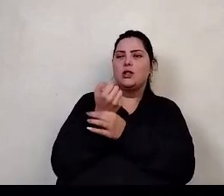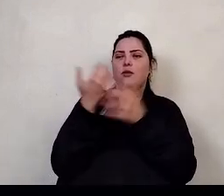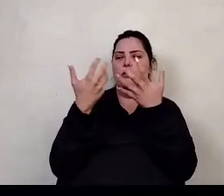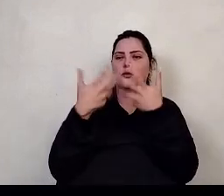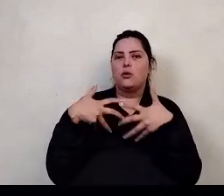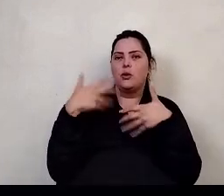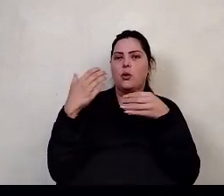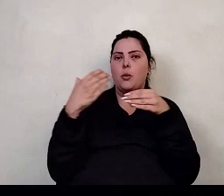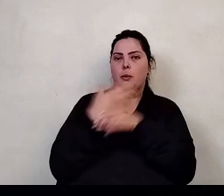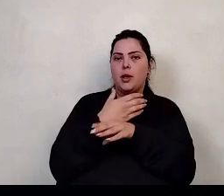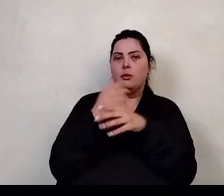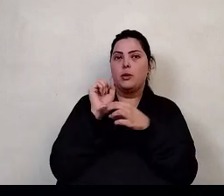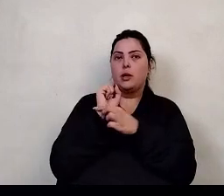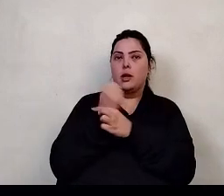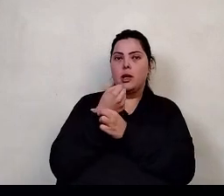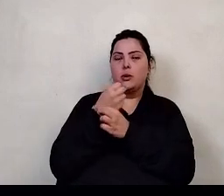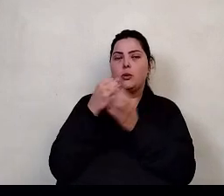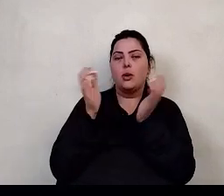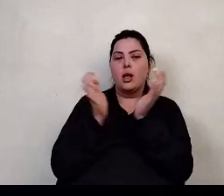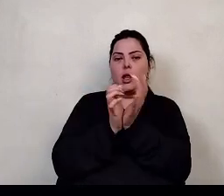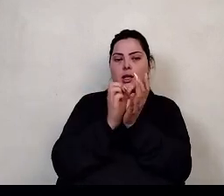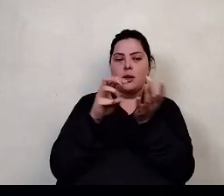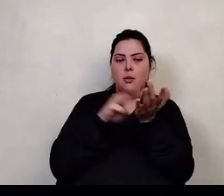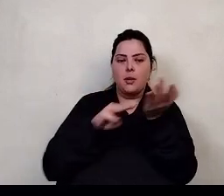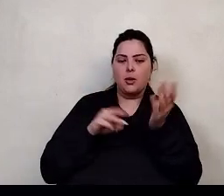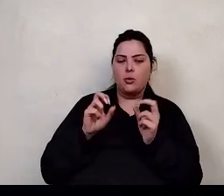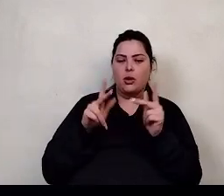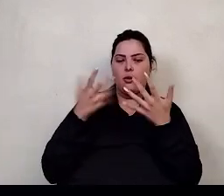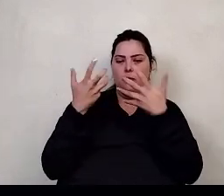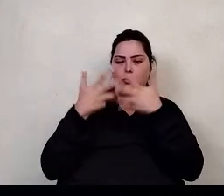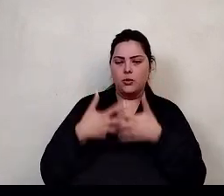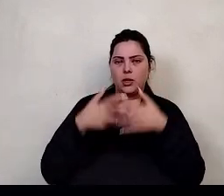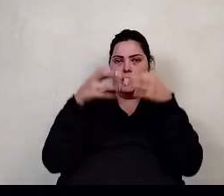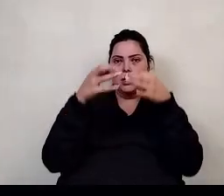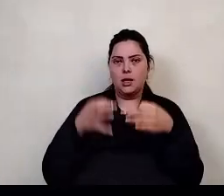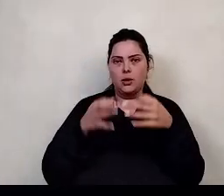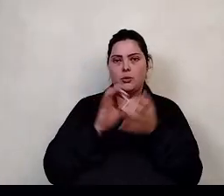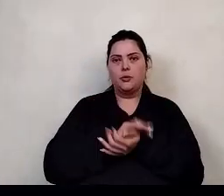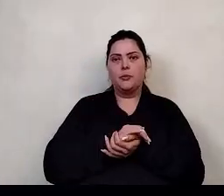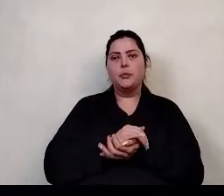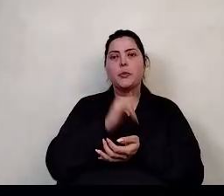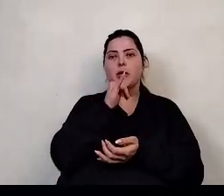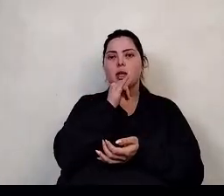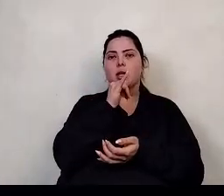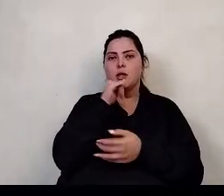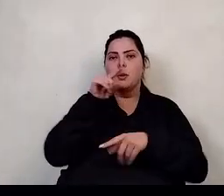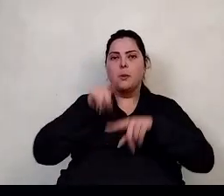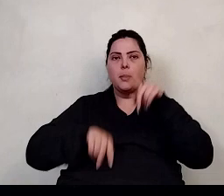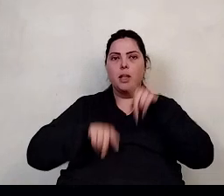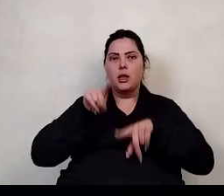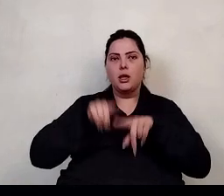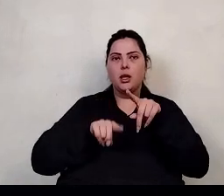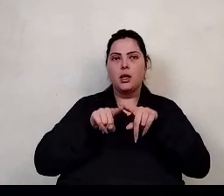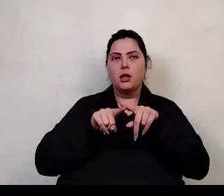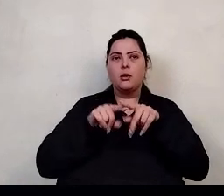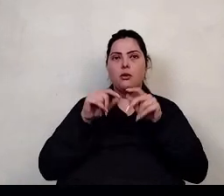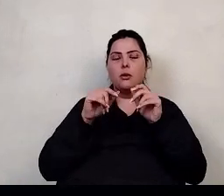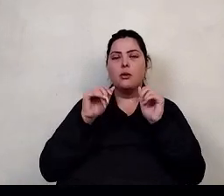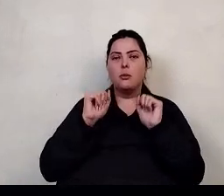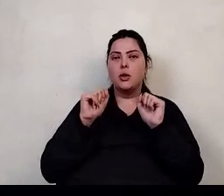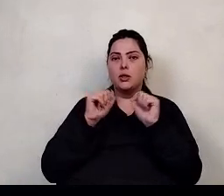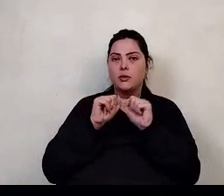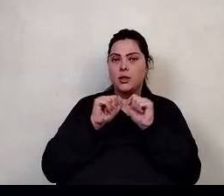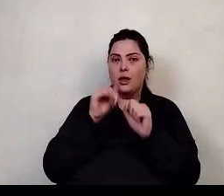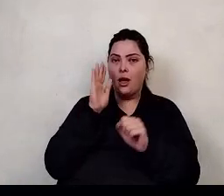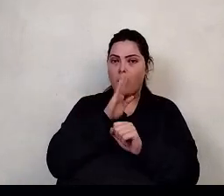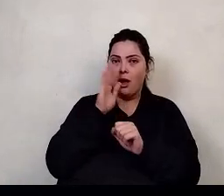minhas classes e métodos estão ok, estão funcionando. Já o teste de componente, ele pode ser fácil e rápido, porque ele é um pouquinho mais amplo, mas